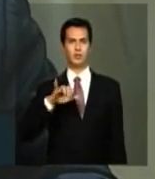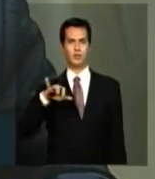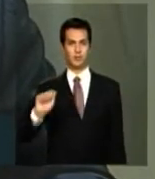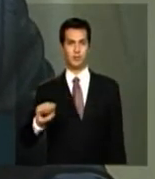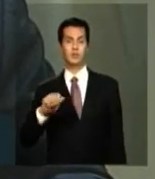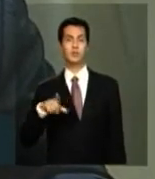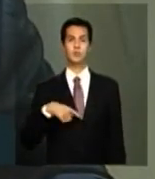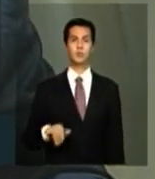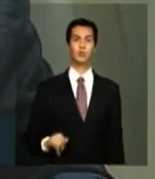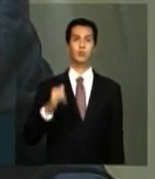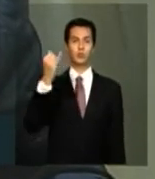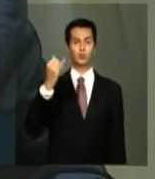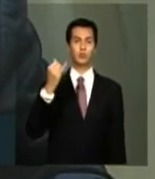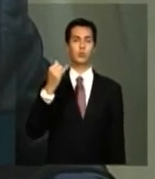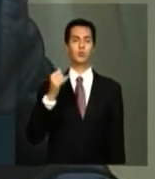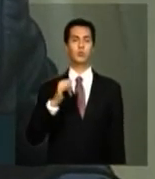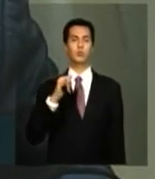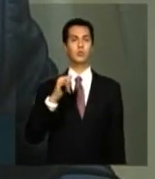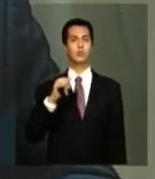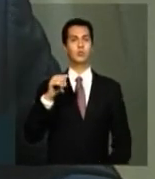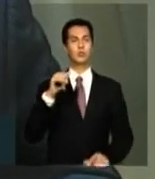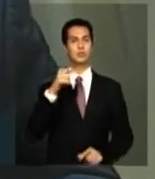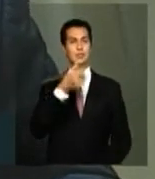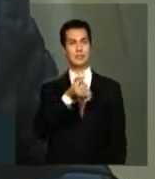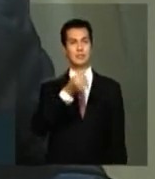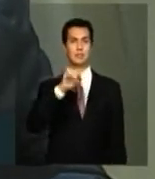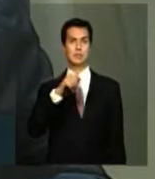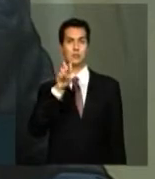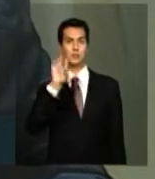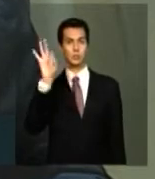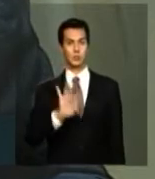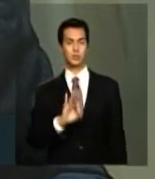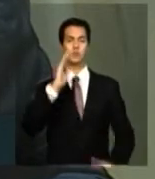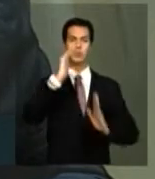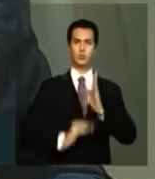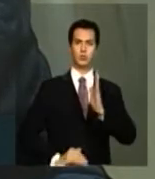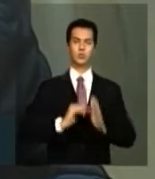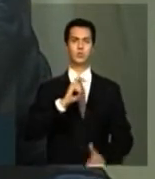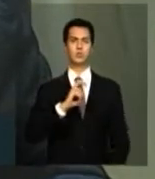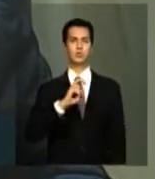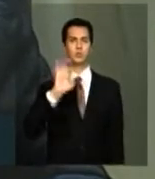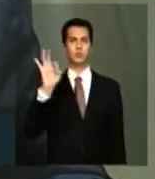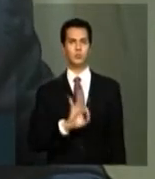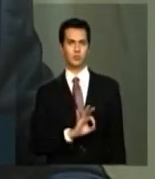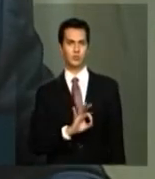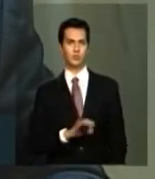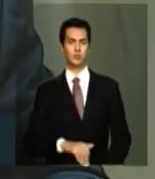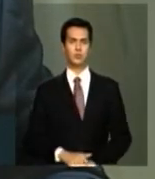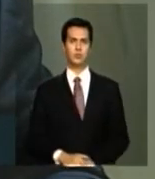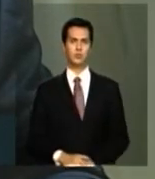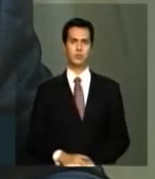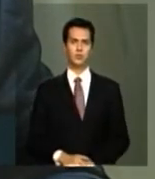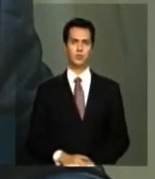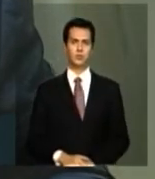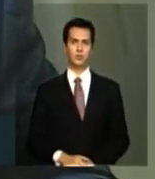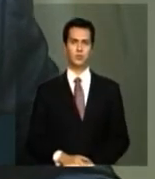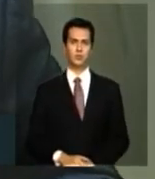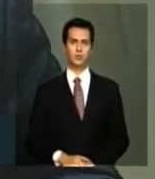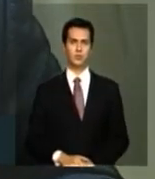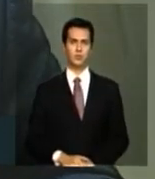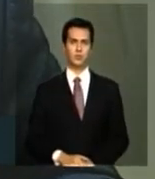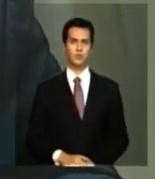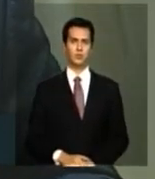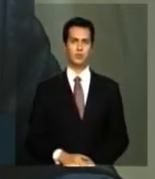taxa de juros de 6,5 para 5,5 % essas